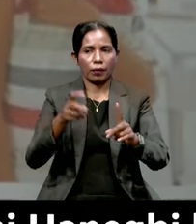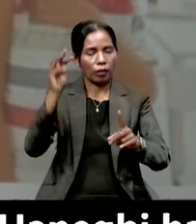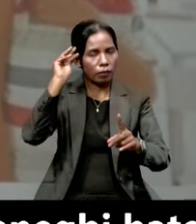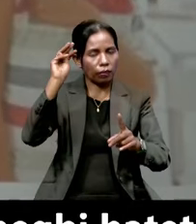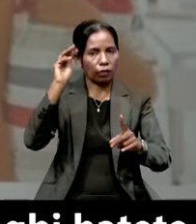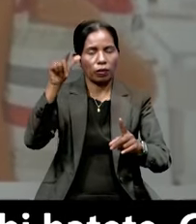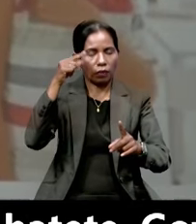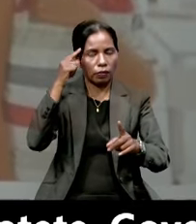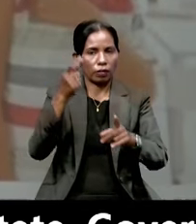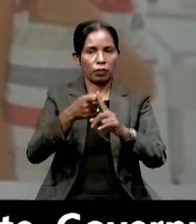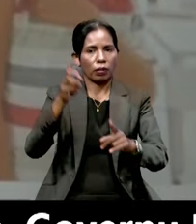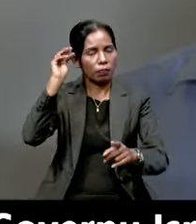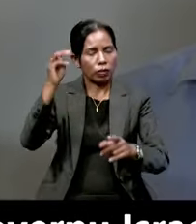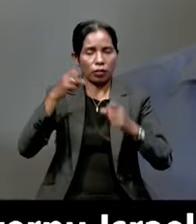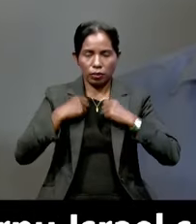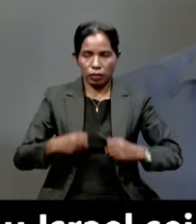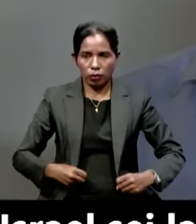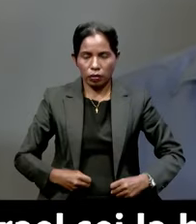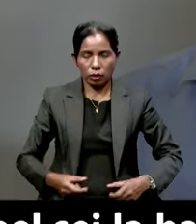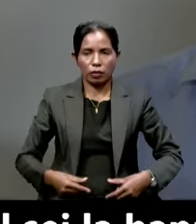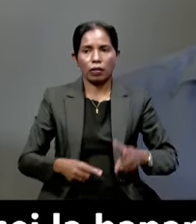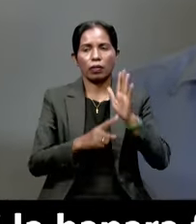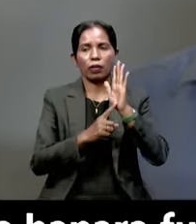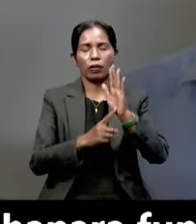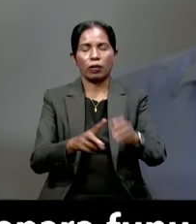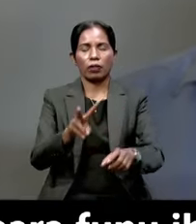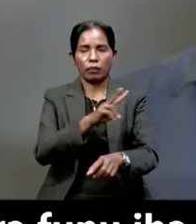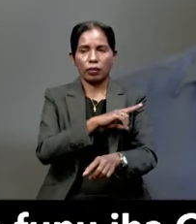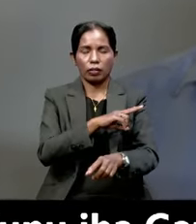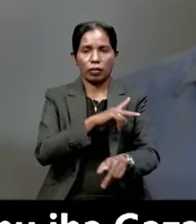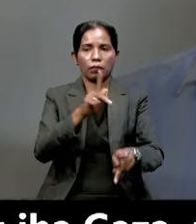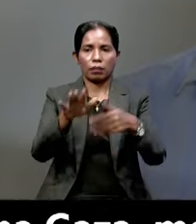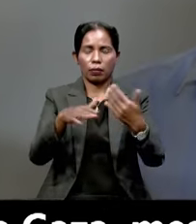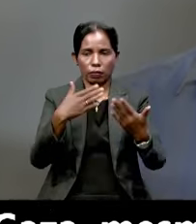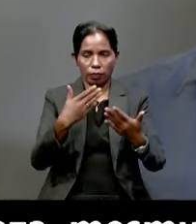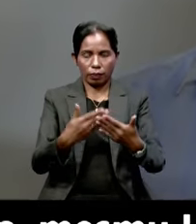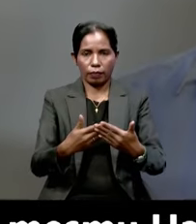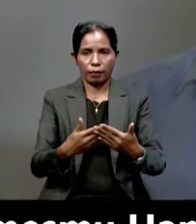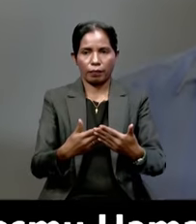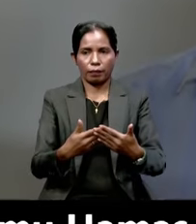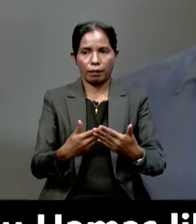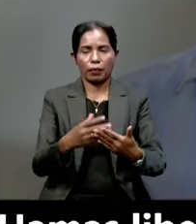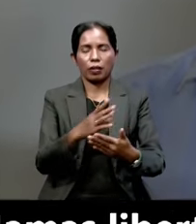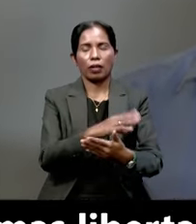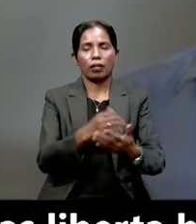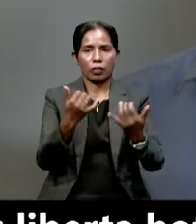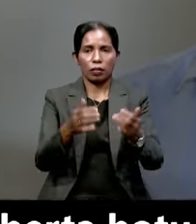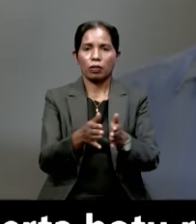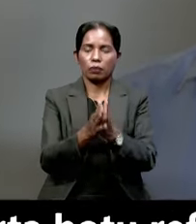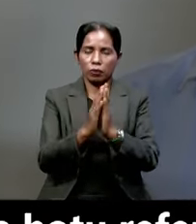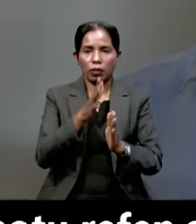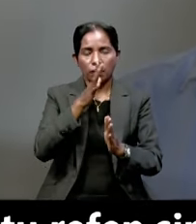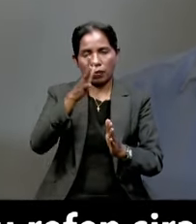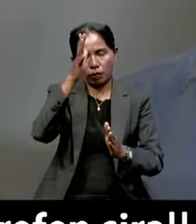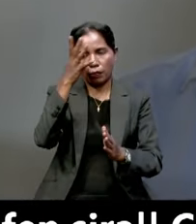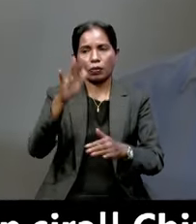Ministério, Governo Liuhusi, Ministério da Saúde, se introduz vacina na baitana comunidade. E não é, o suba inan